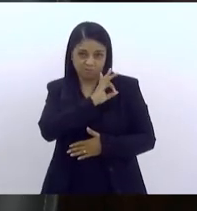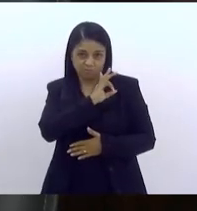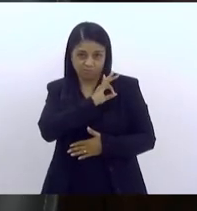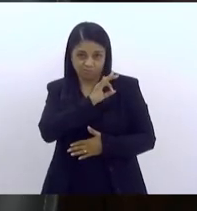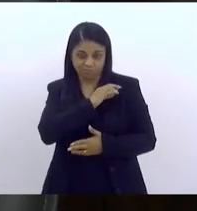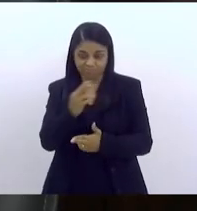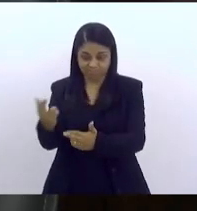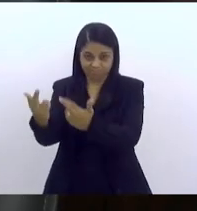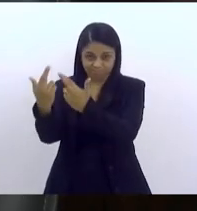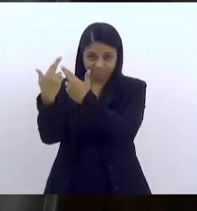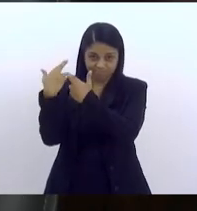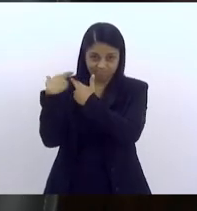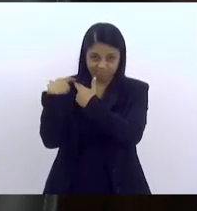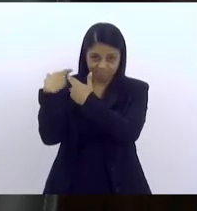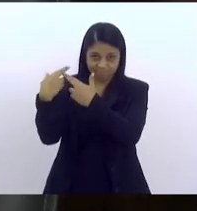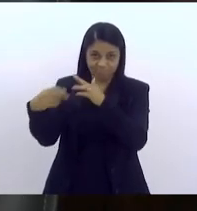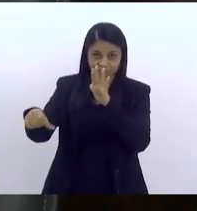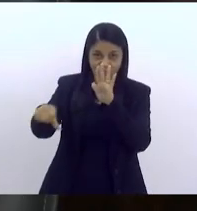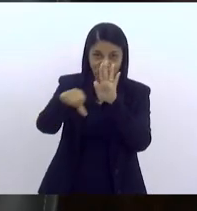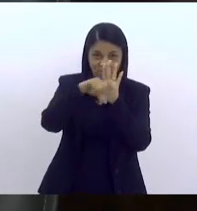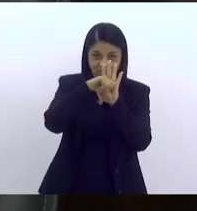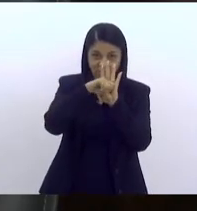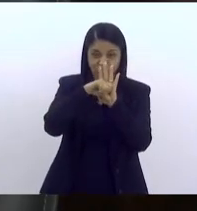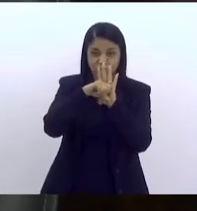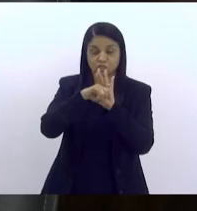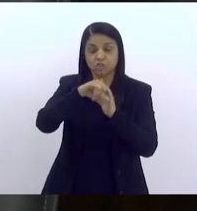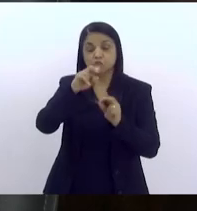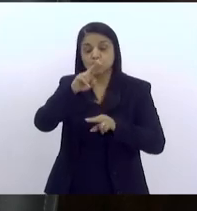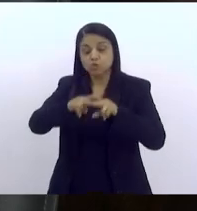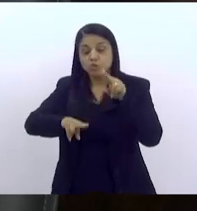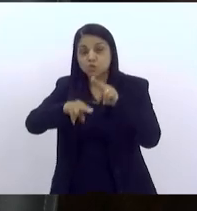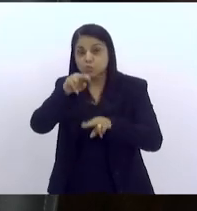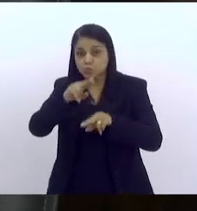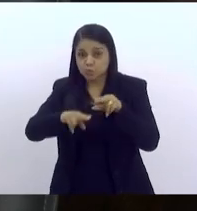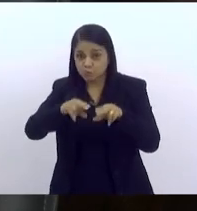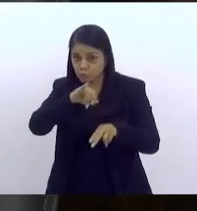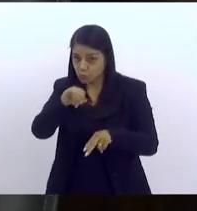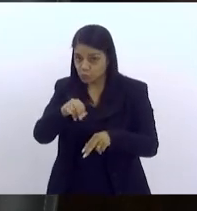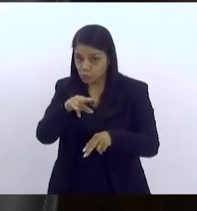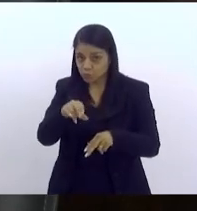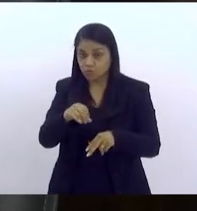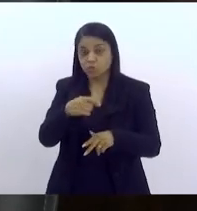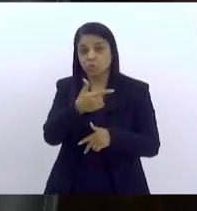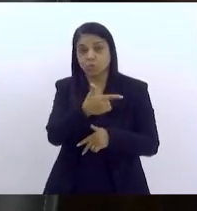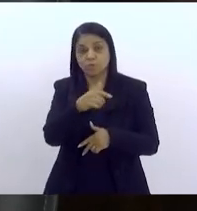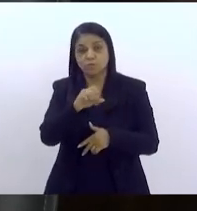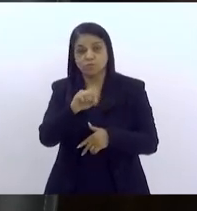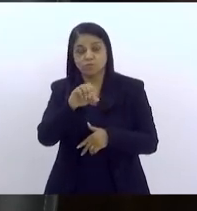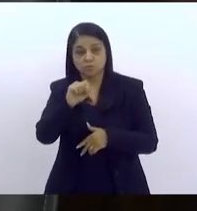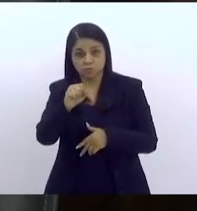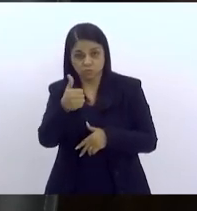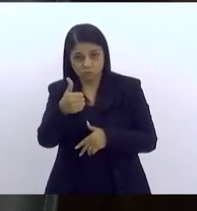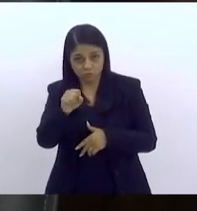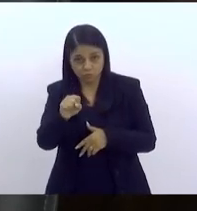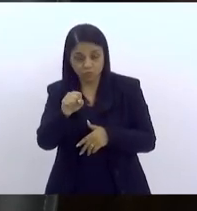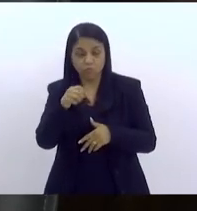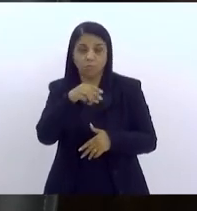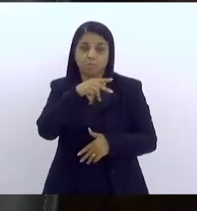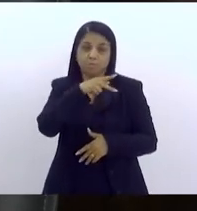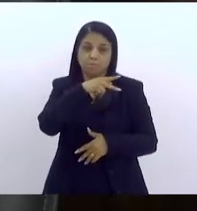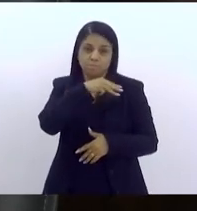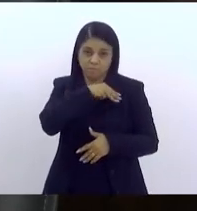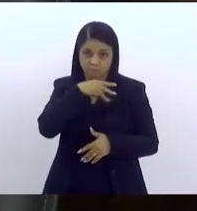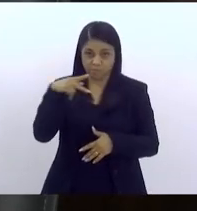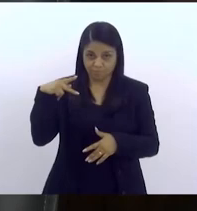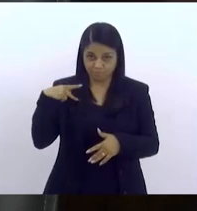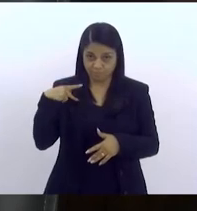responsabilizado pelo crime em junho de 2018 em ação do Ministério Público Estadual a reportagem